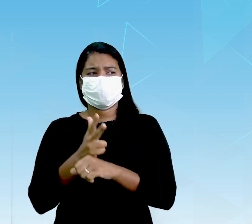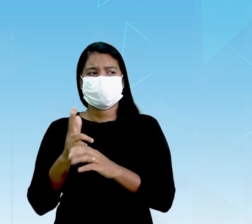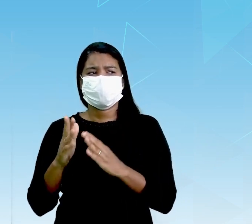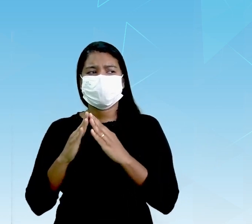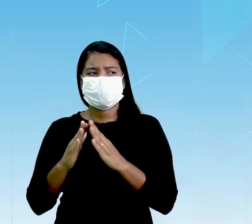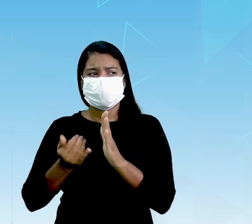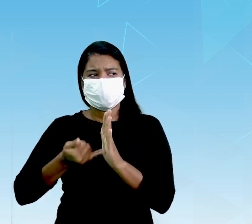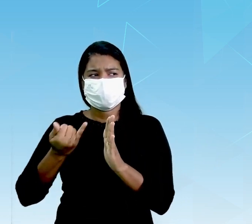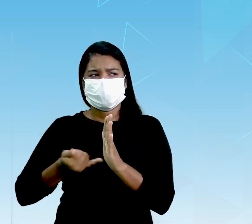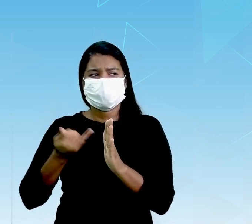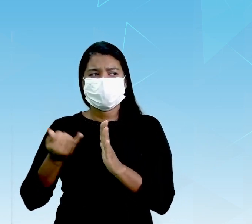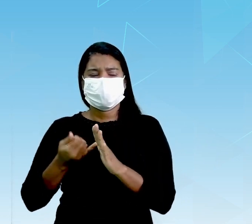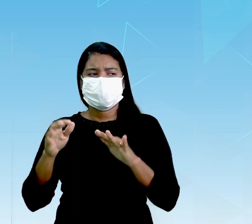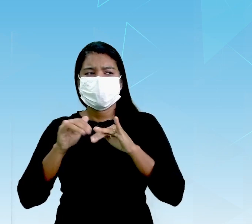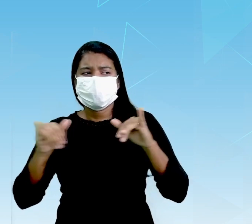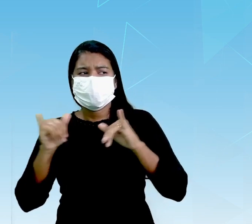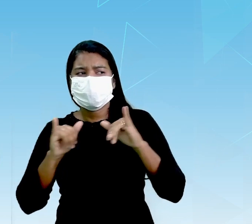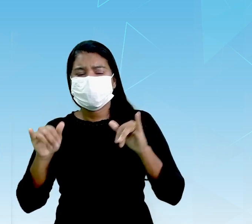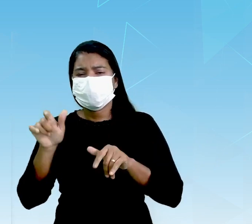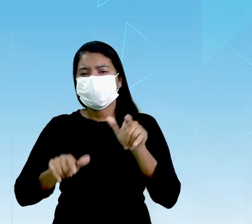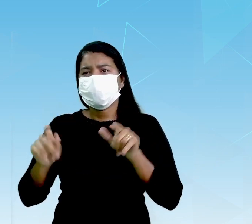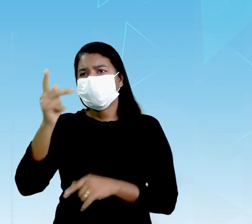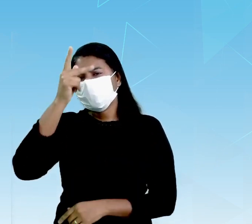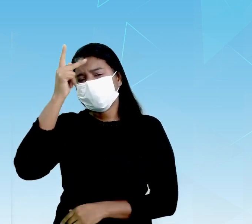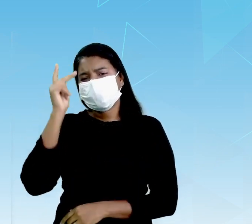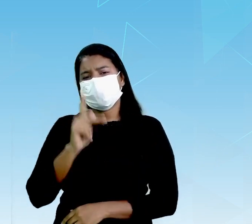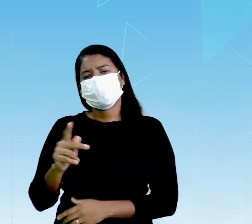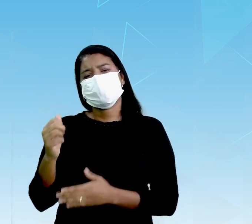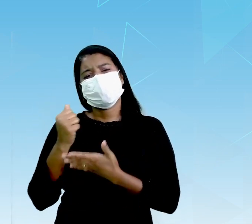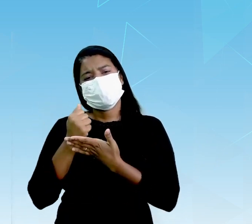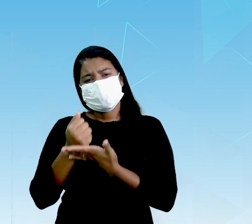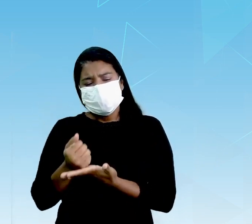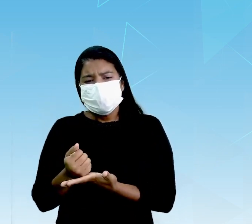se inscreve e indica para as pessoas. Professor, dá uma força aí.